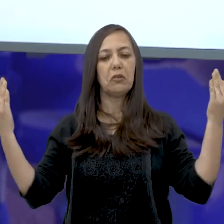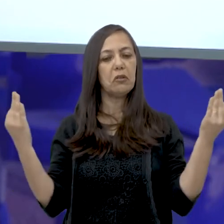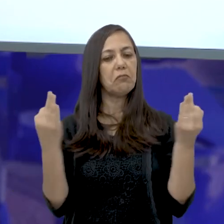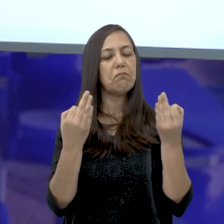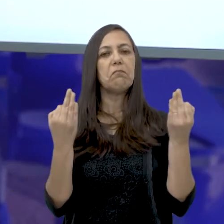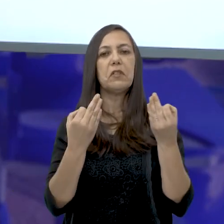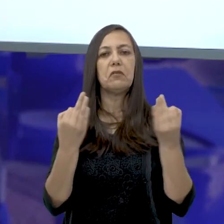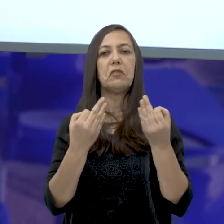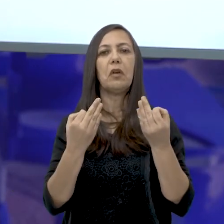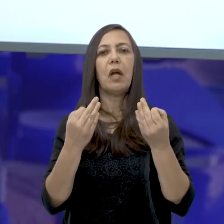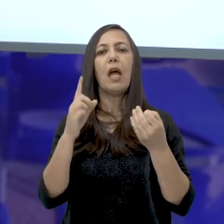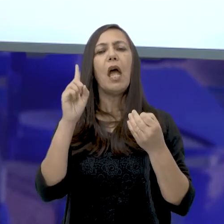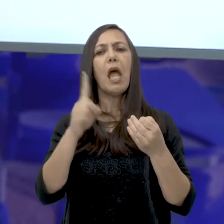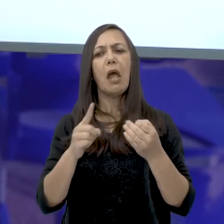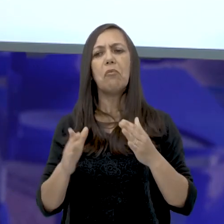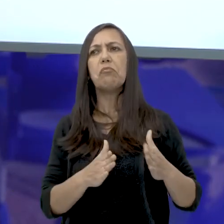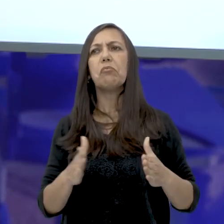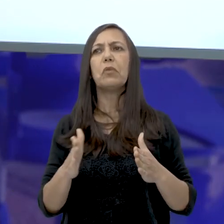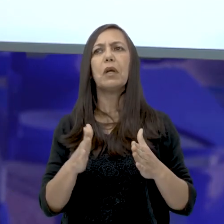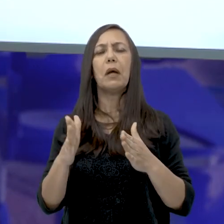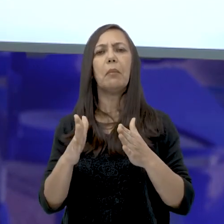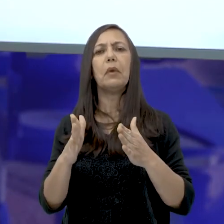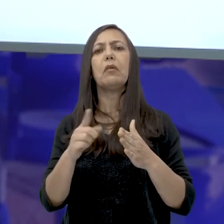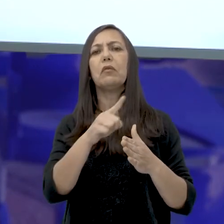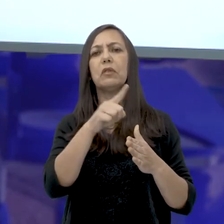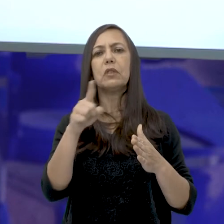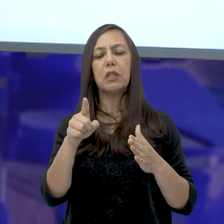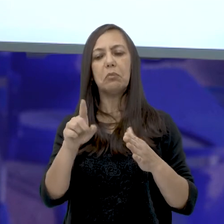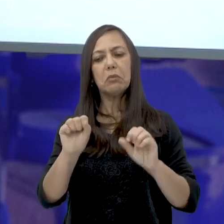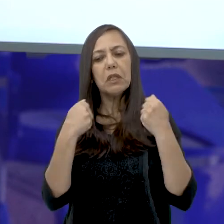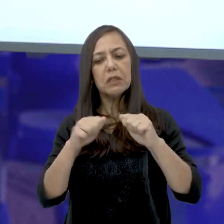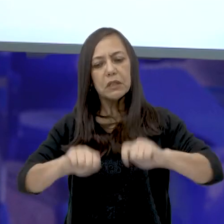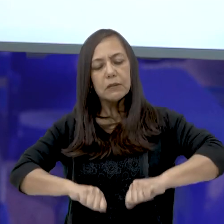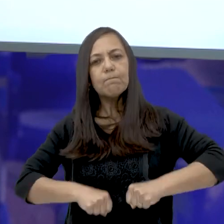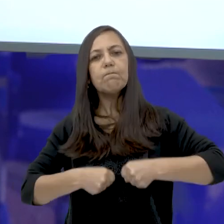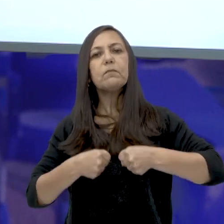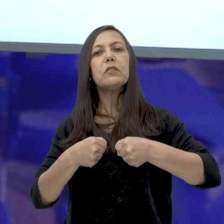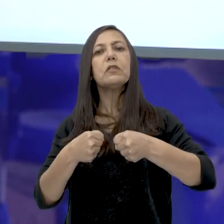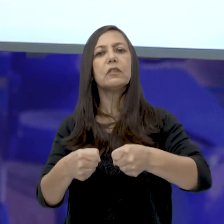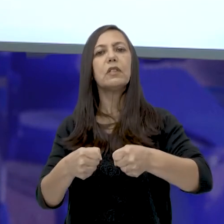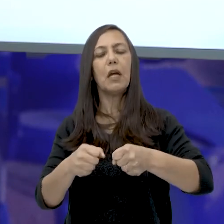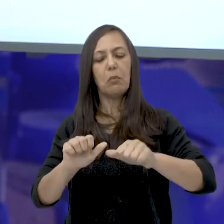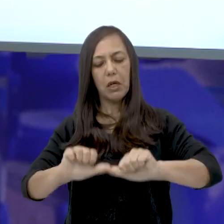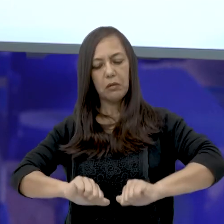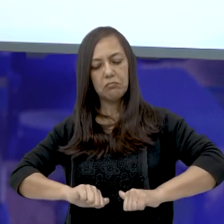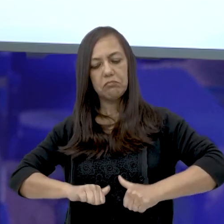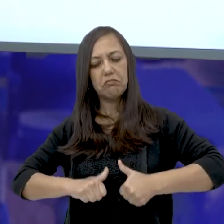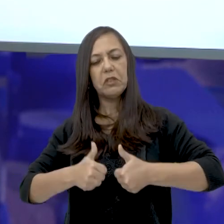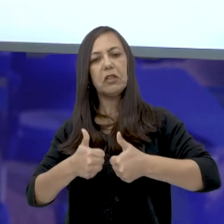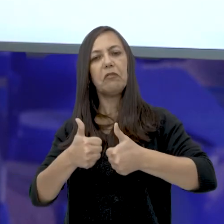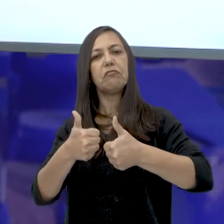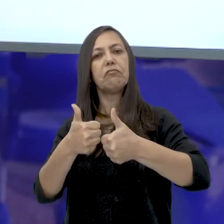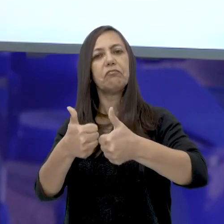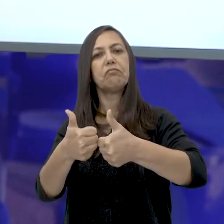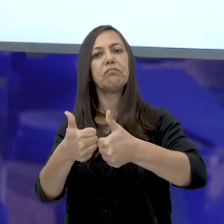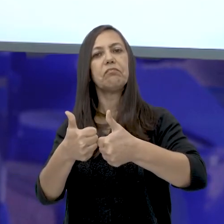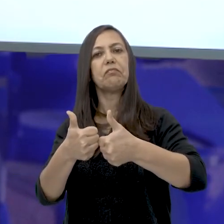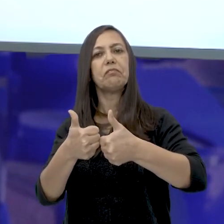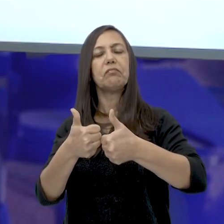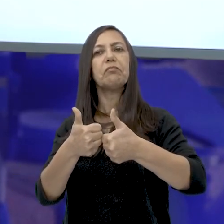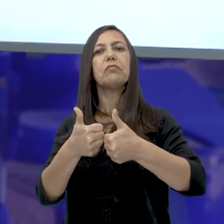ela não tem sentido. E a 10ª e última questão ensina que atingir a perfeição é